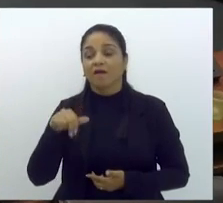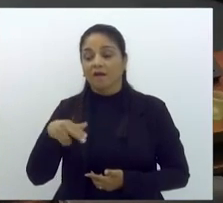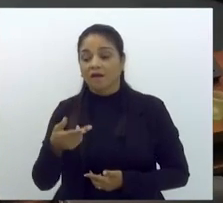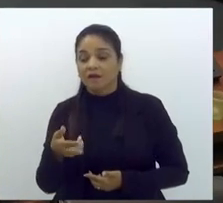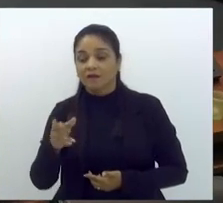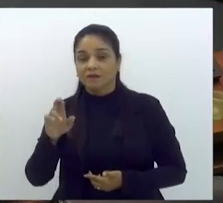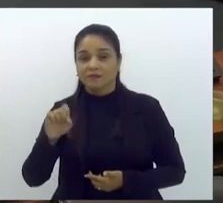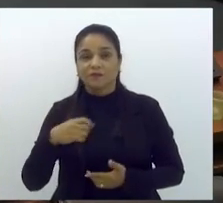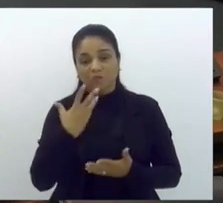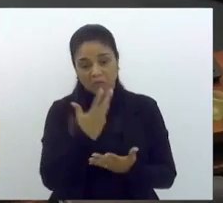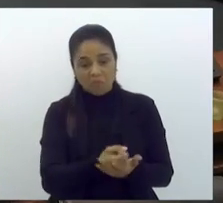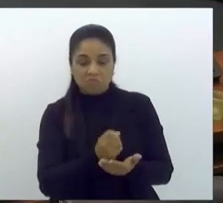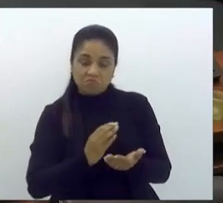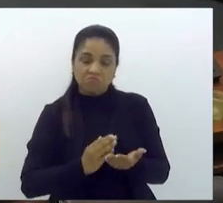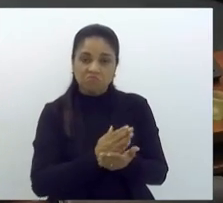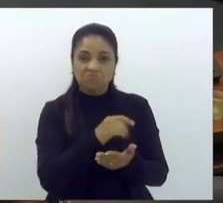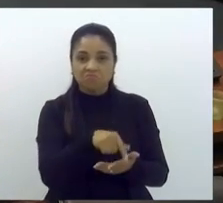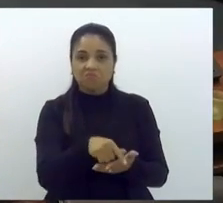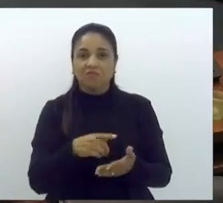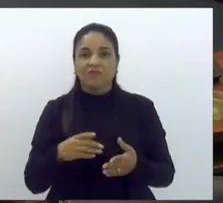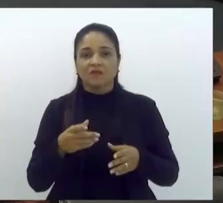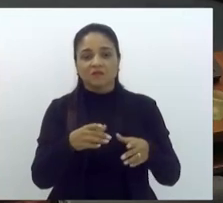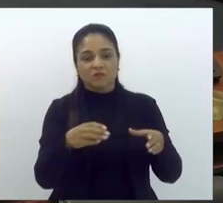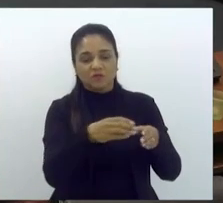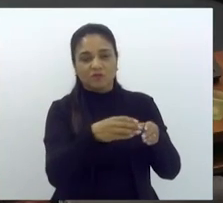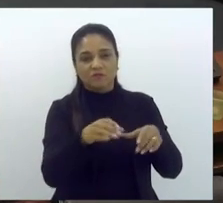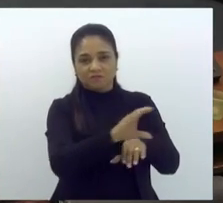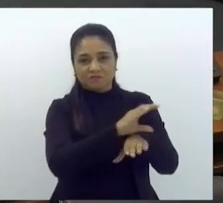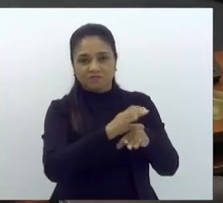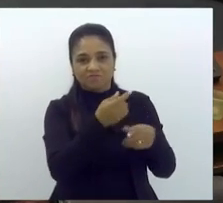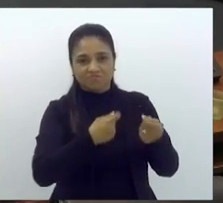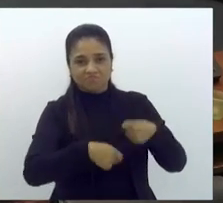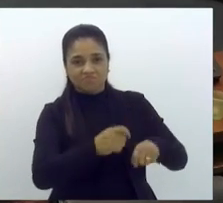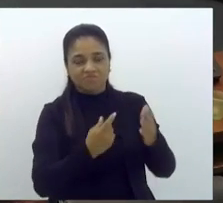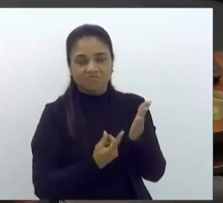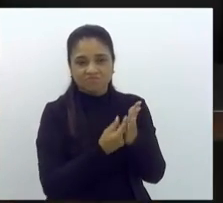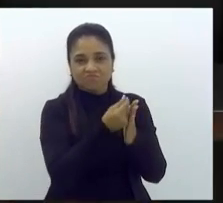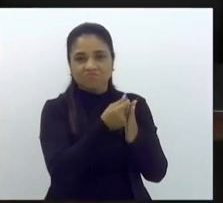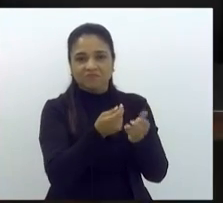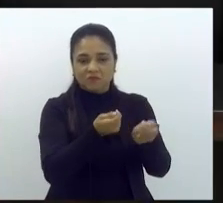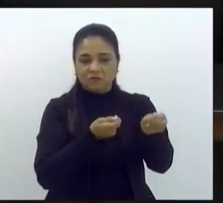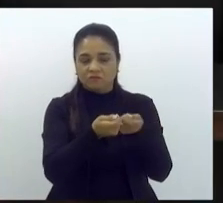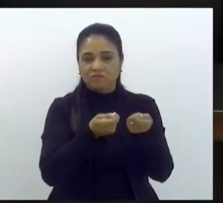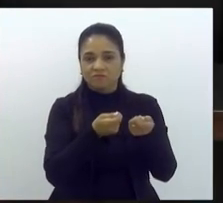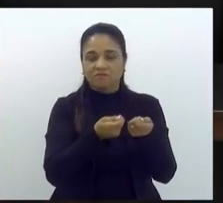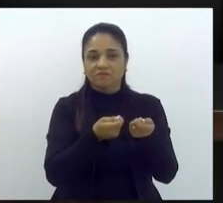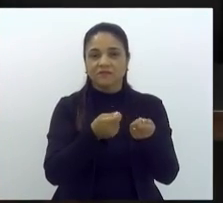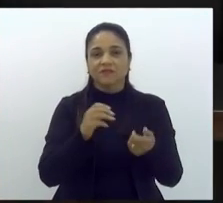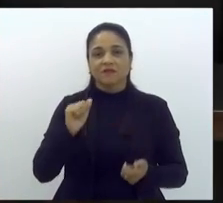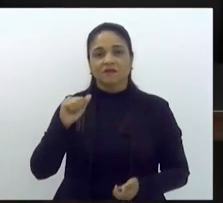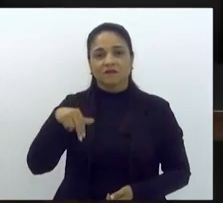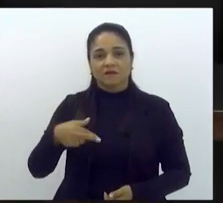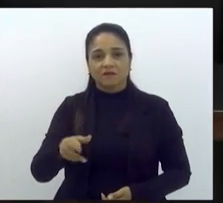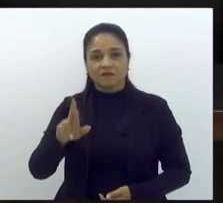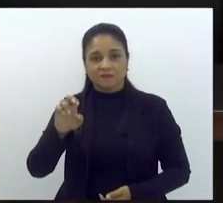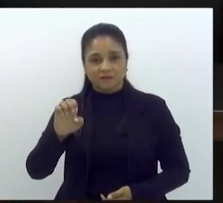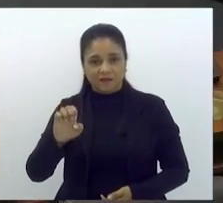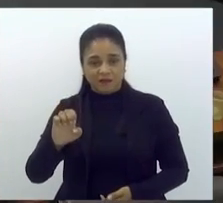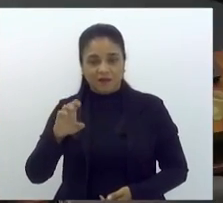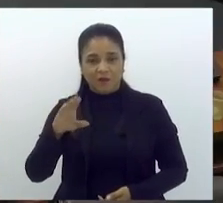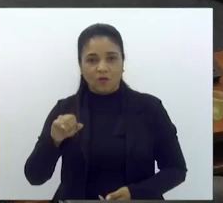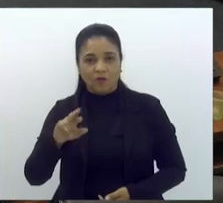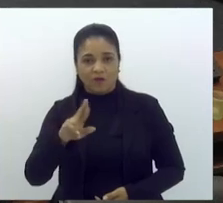Presidente pela comissão de orçamento financialização financeira e controle Deputado André Correia